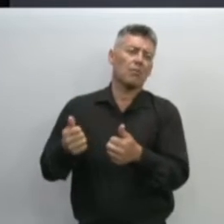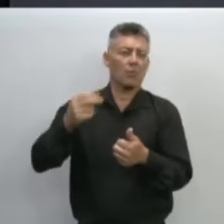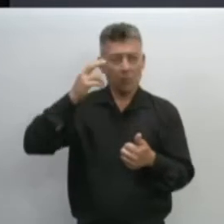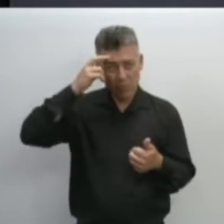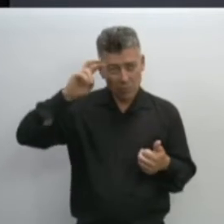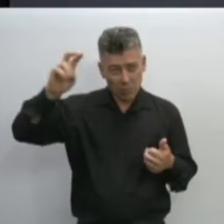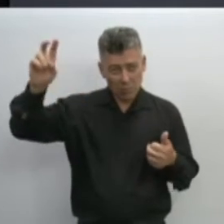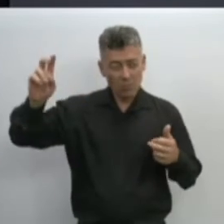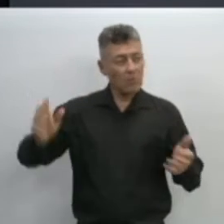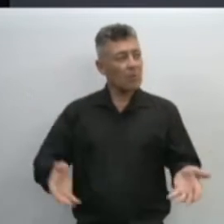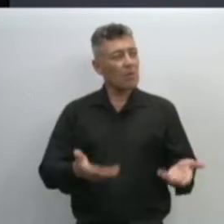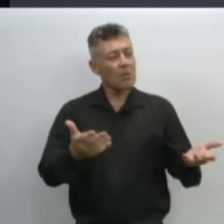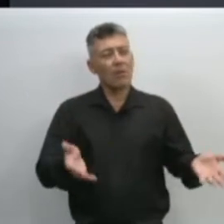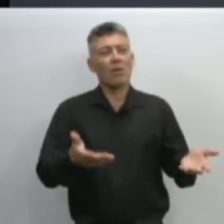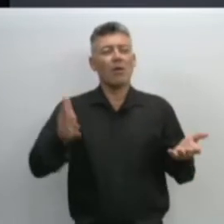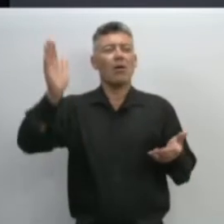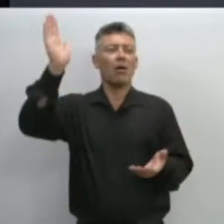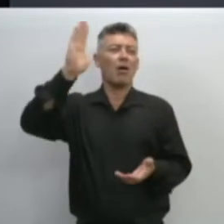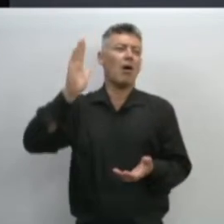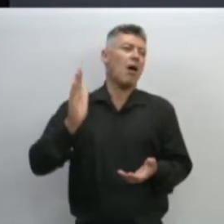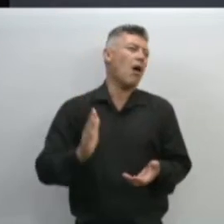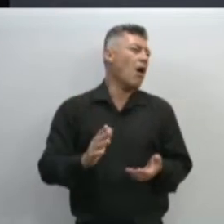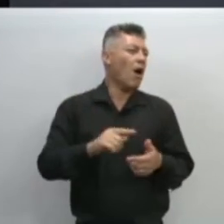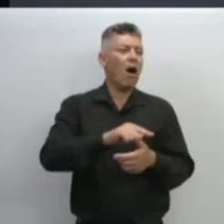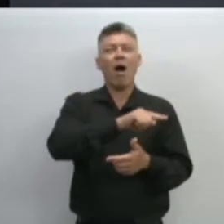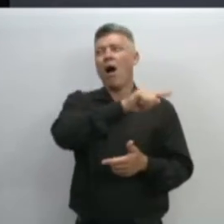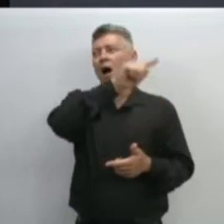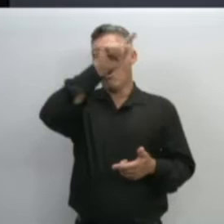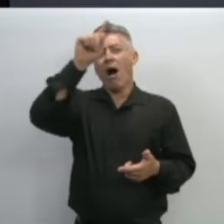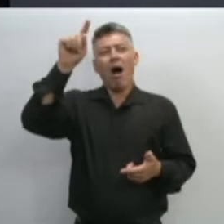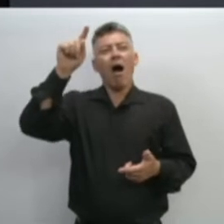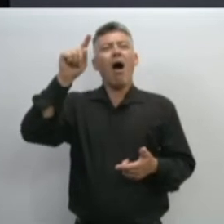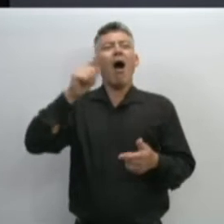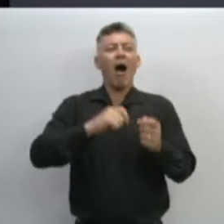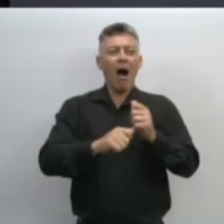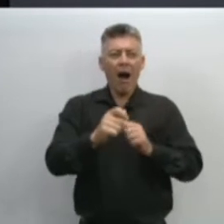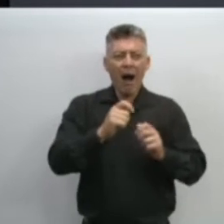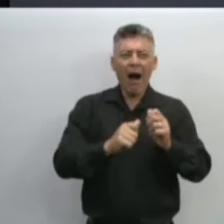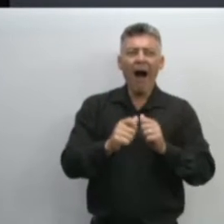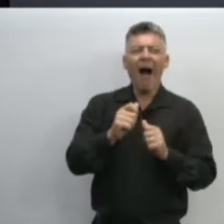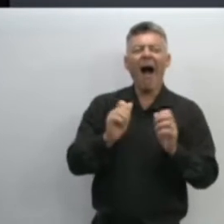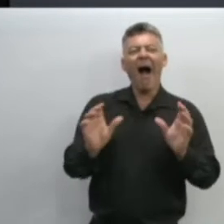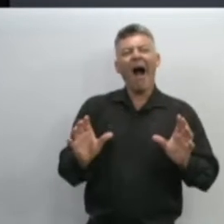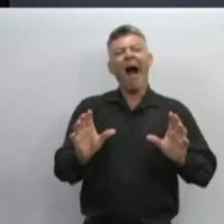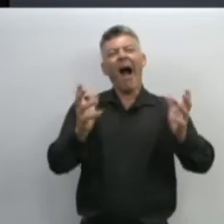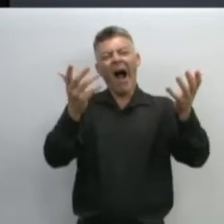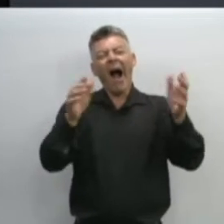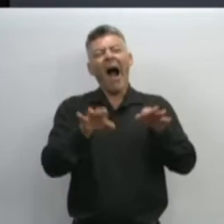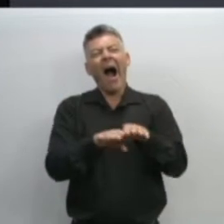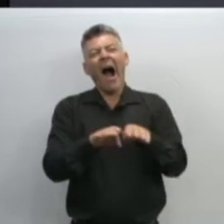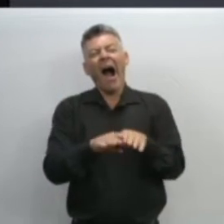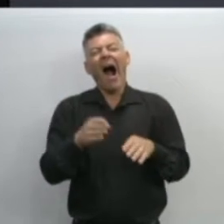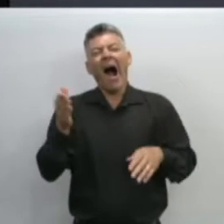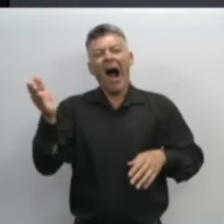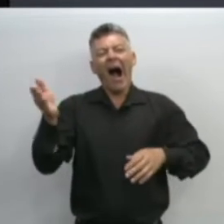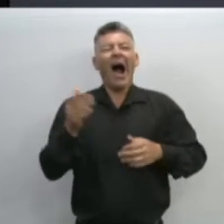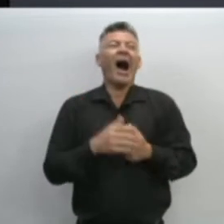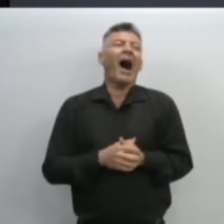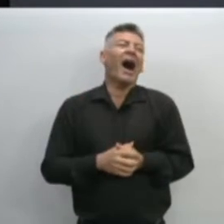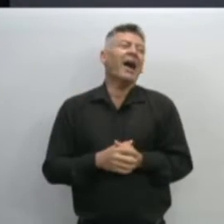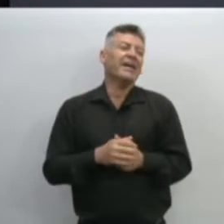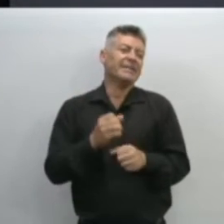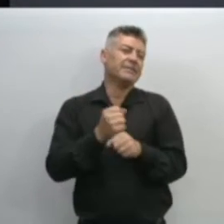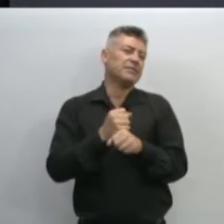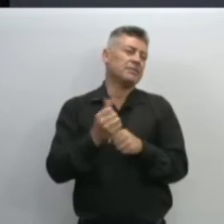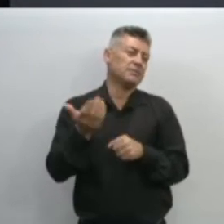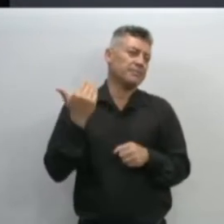cultura brasileira e norte-riograndense, como também a economia através dos shows. Então, ano